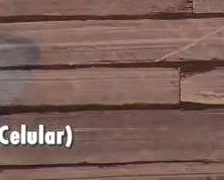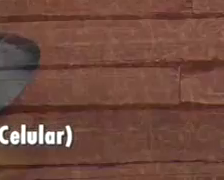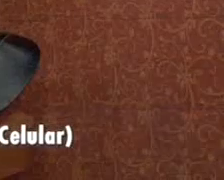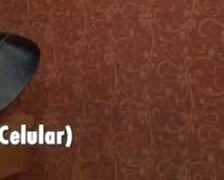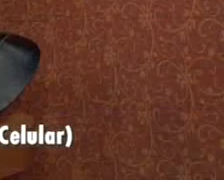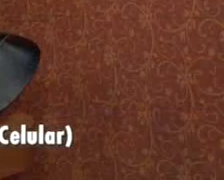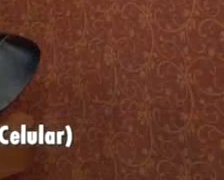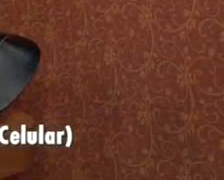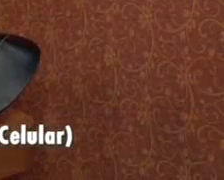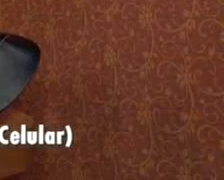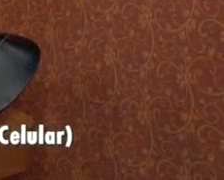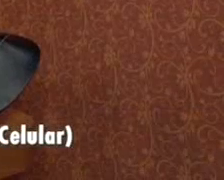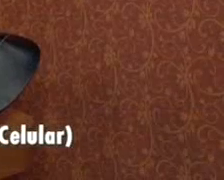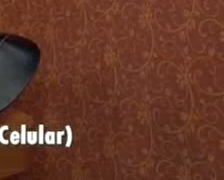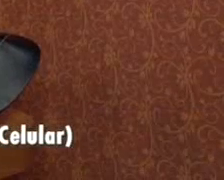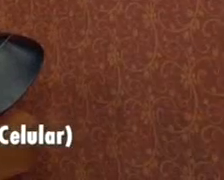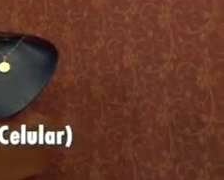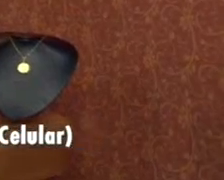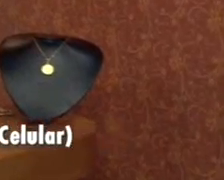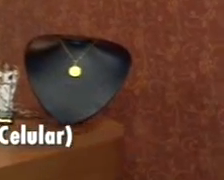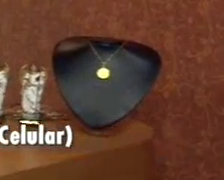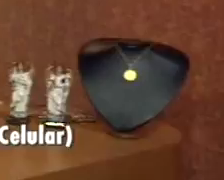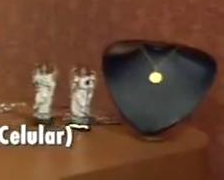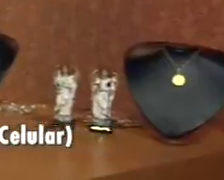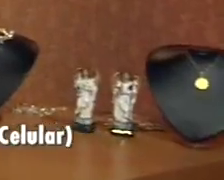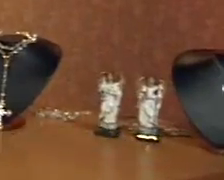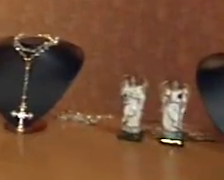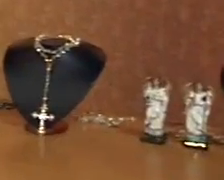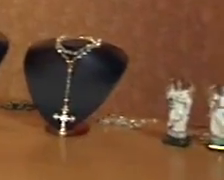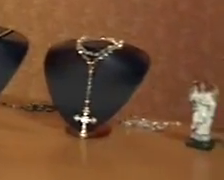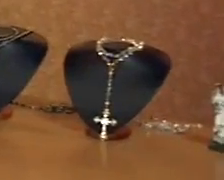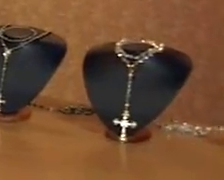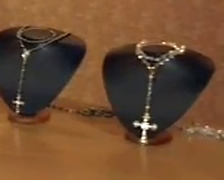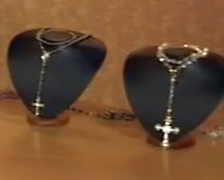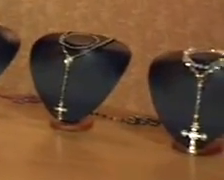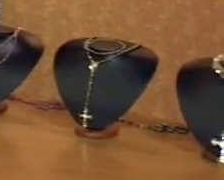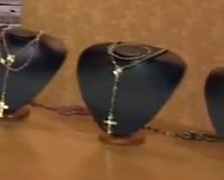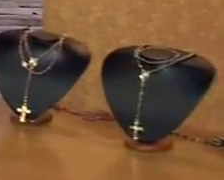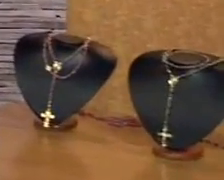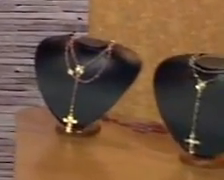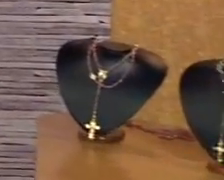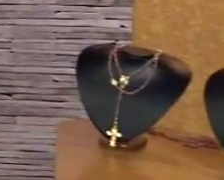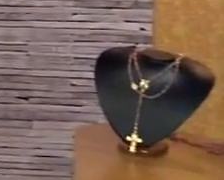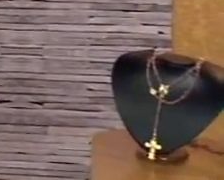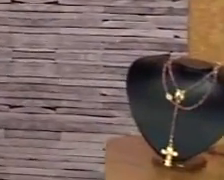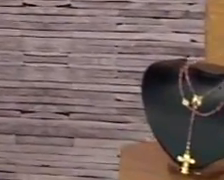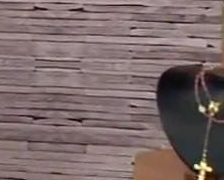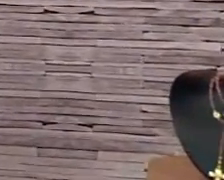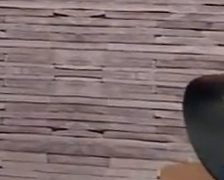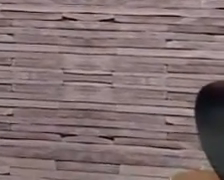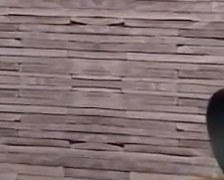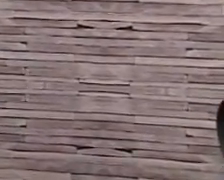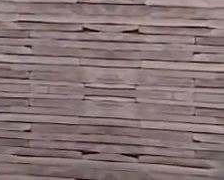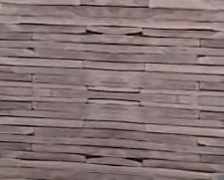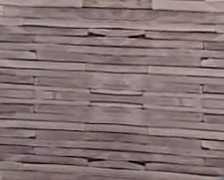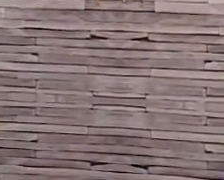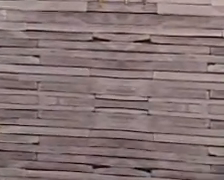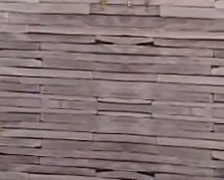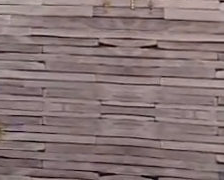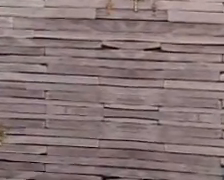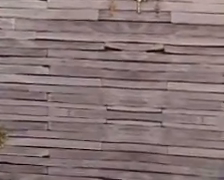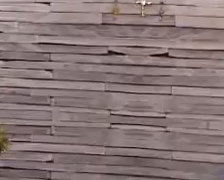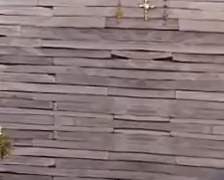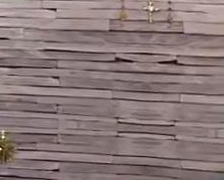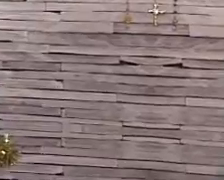6850, tudo em até 12 vezes. Muito obrigado pela companhia diária. Amanhã, Mistérios Gloriosos, ao vivo